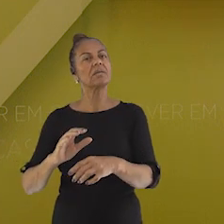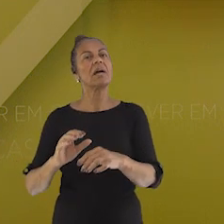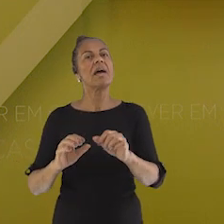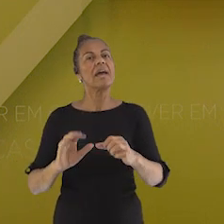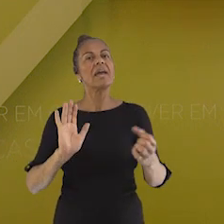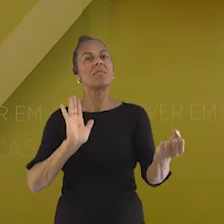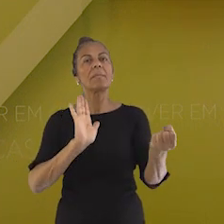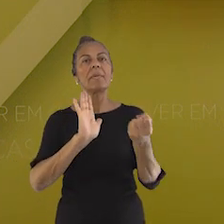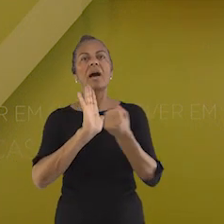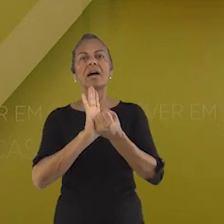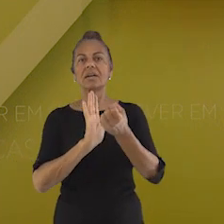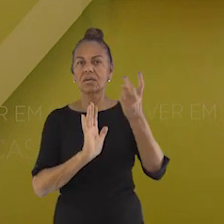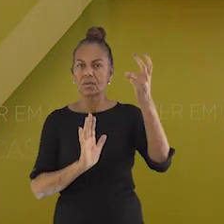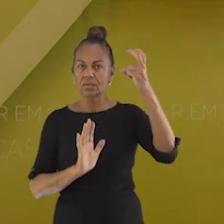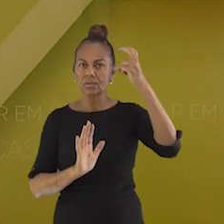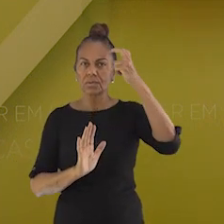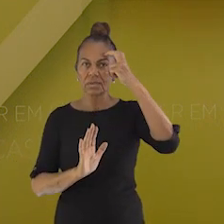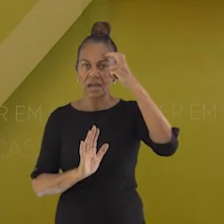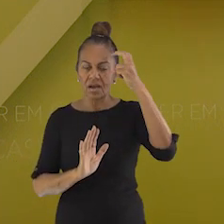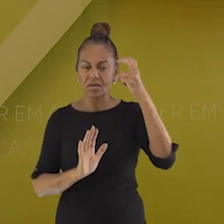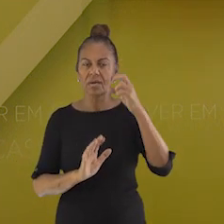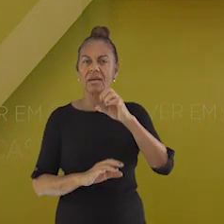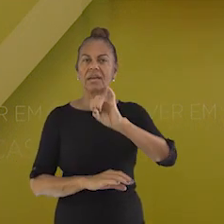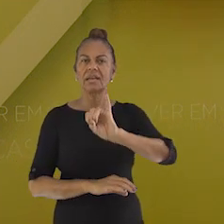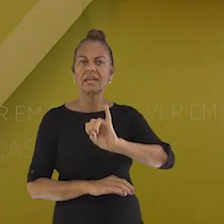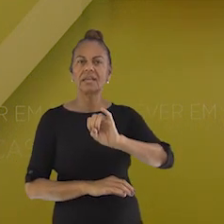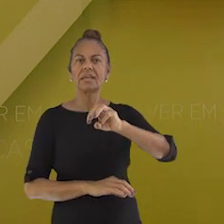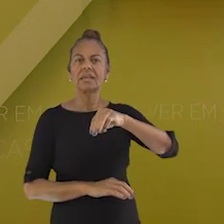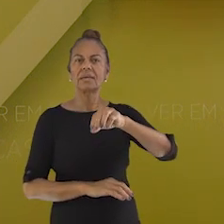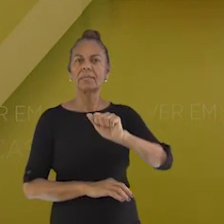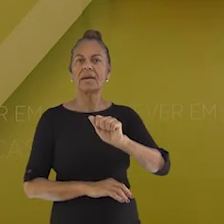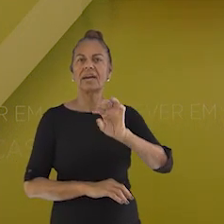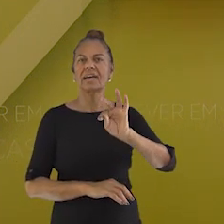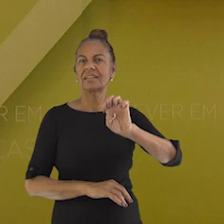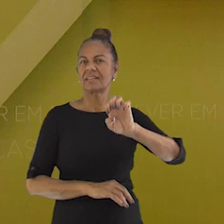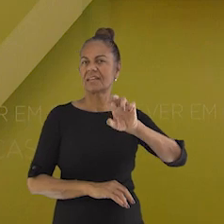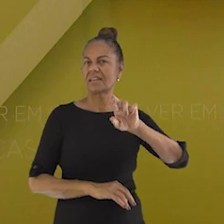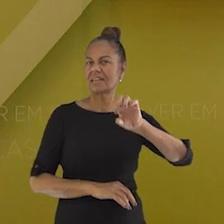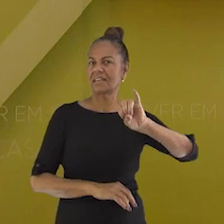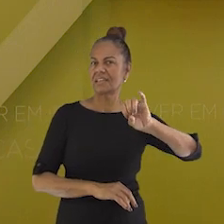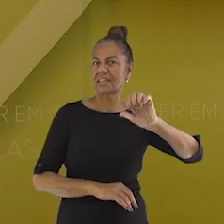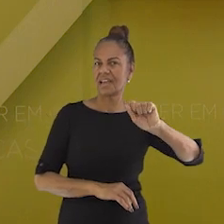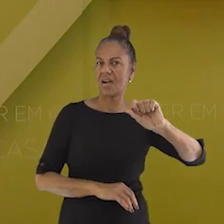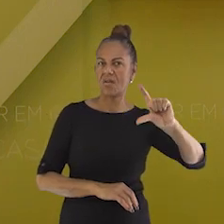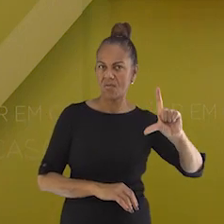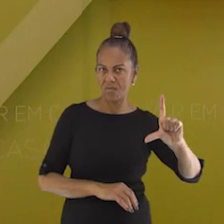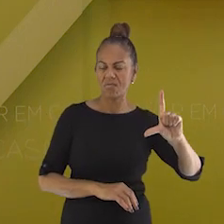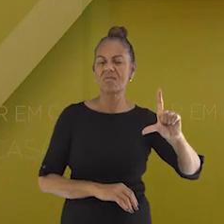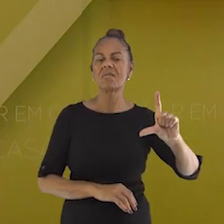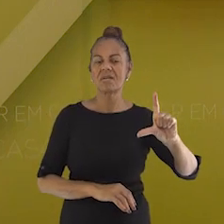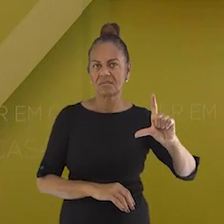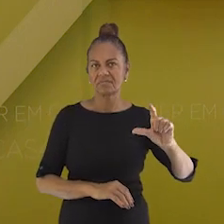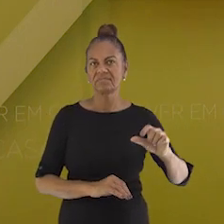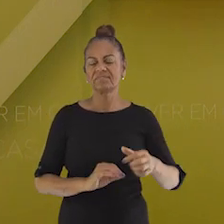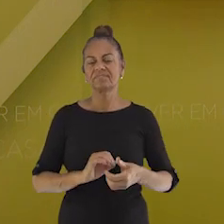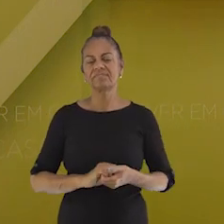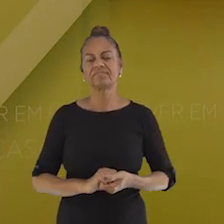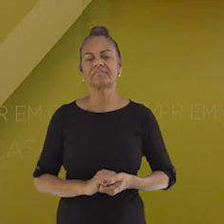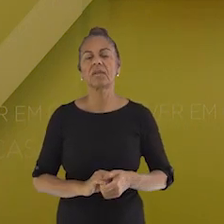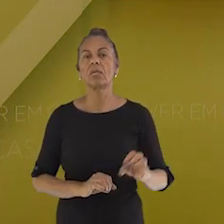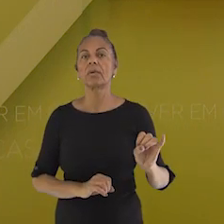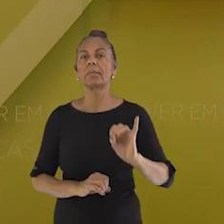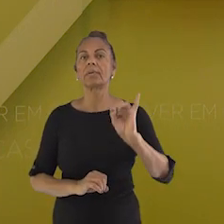no Livro de Registro dos Saberes, pelo IPHAN, Instituto de Patrimônio Histórico Artístico